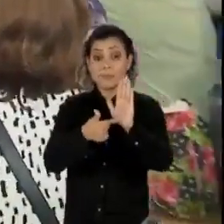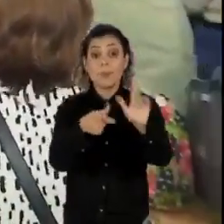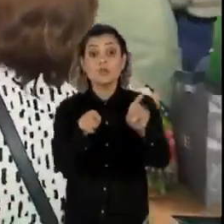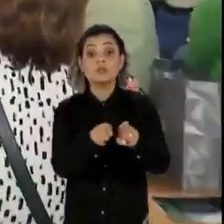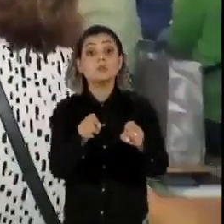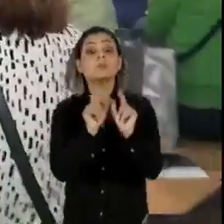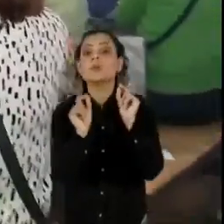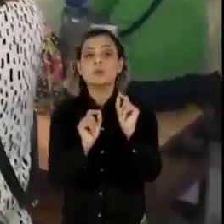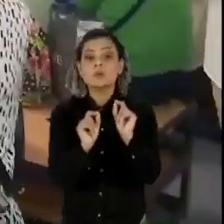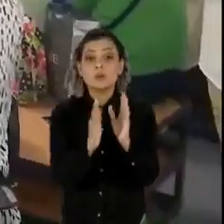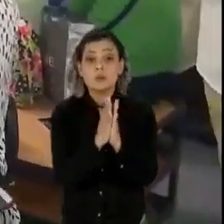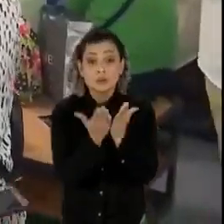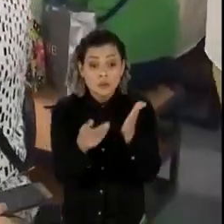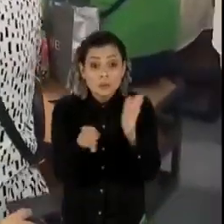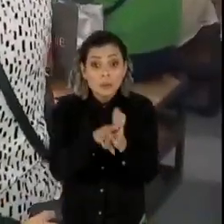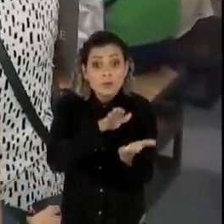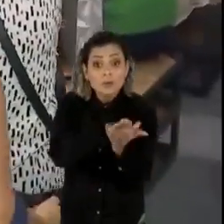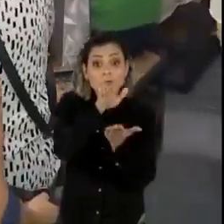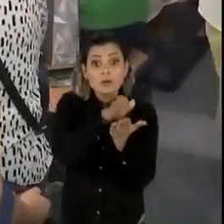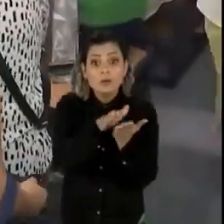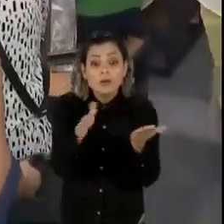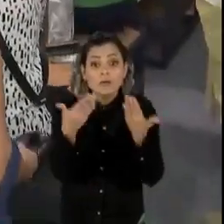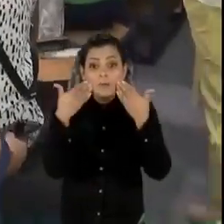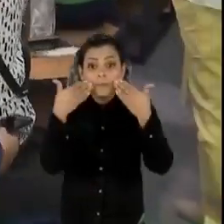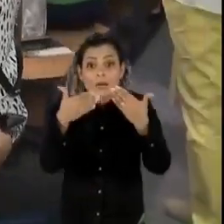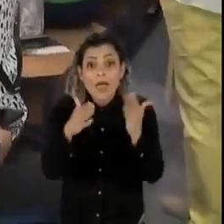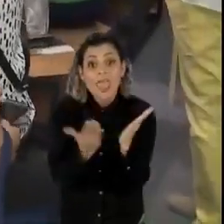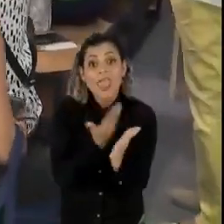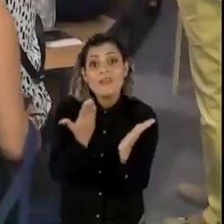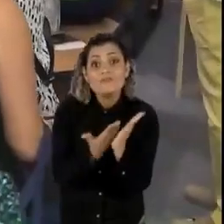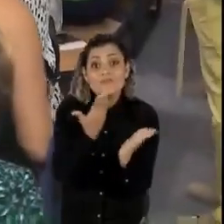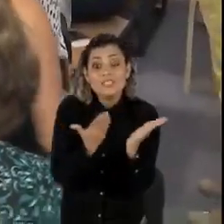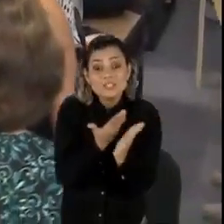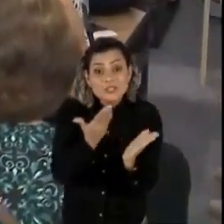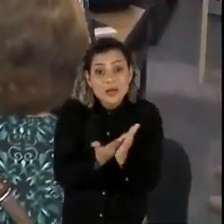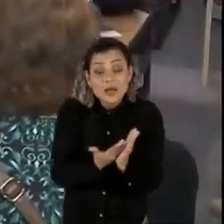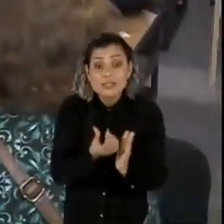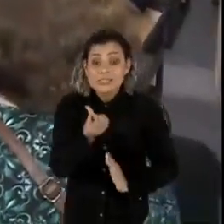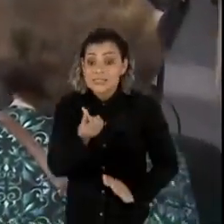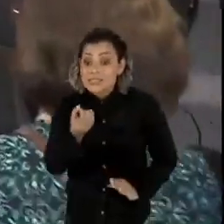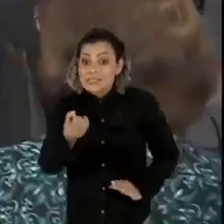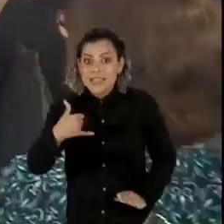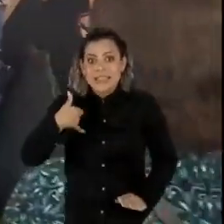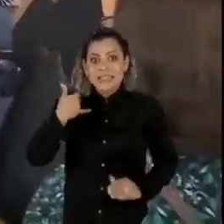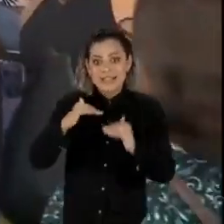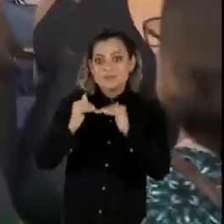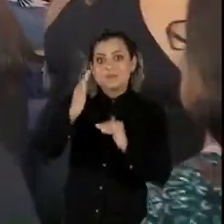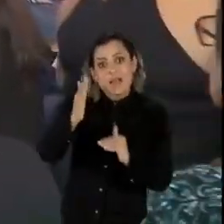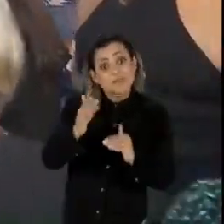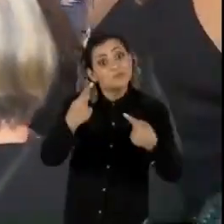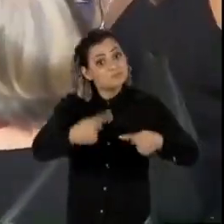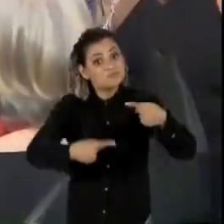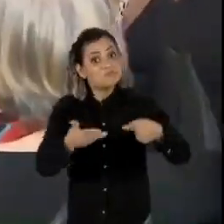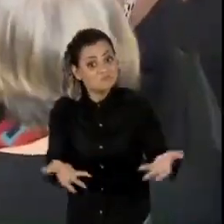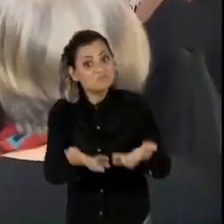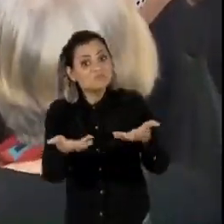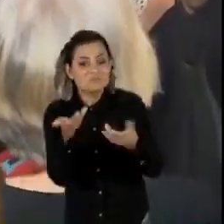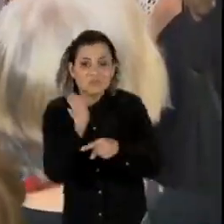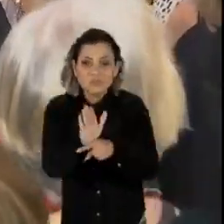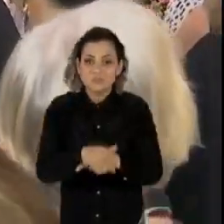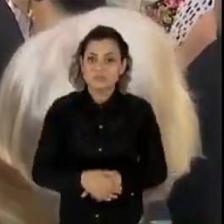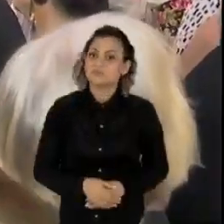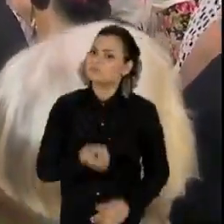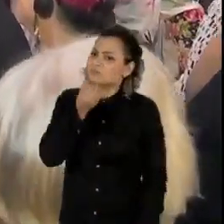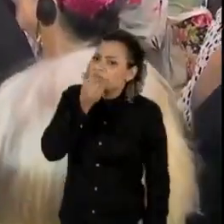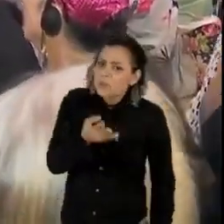publicação específica que vocês que são paulo realiza para os idosos revista mais 60 e contribuímos também com a discussão muito bem maravilha o